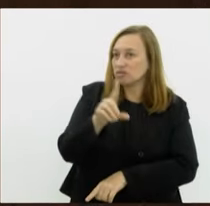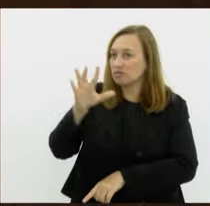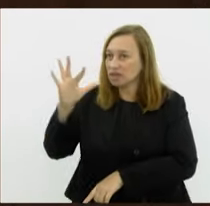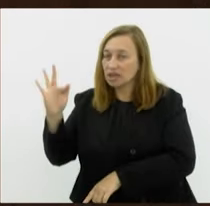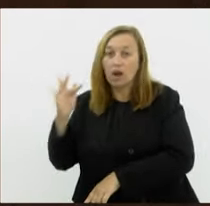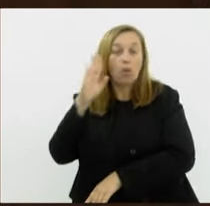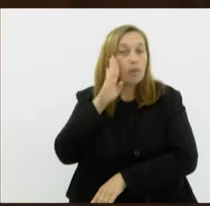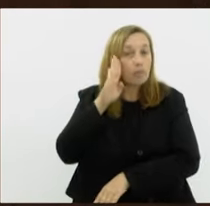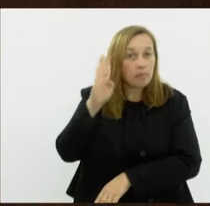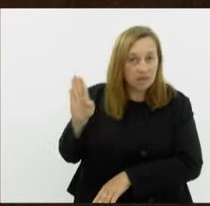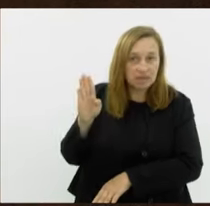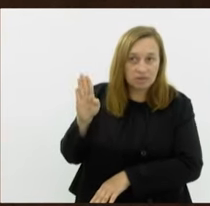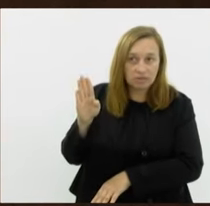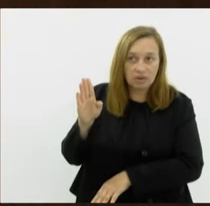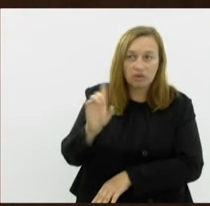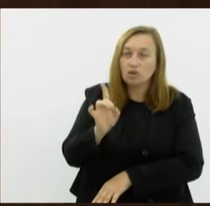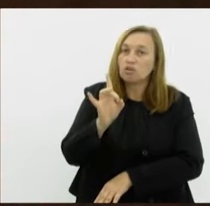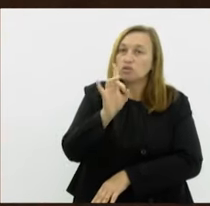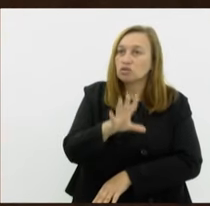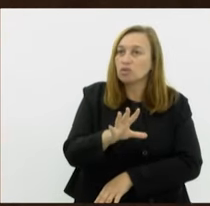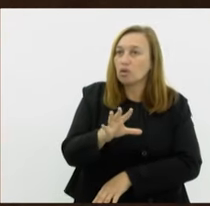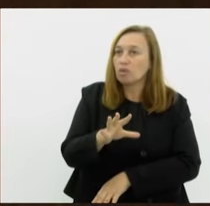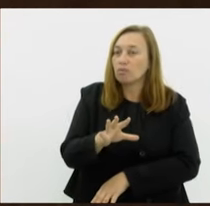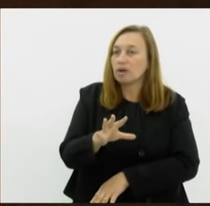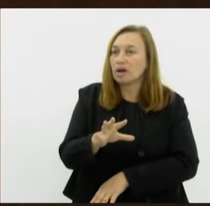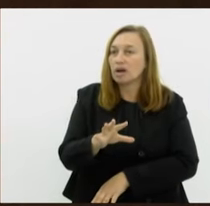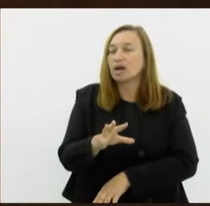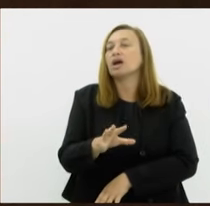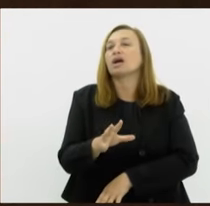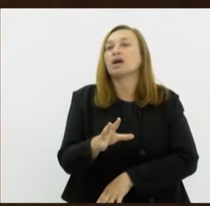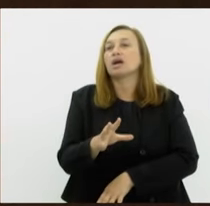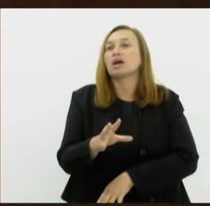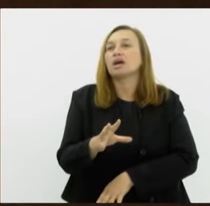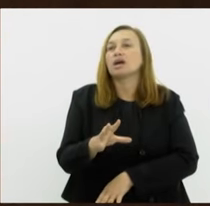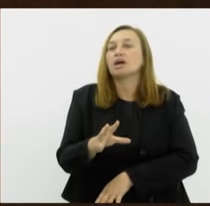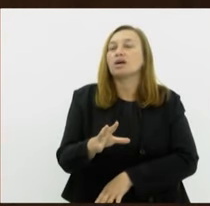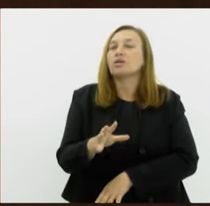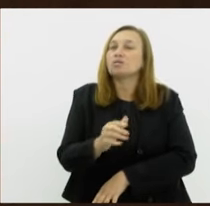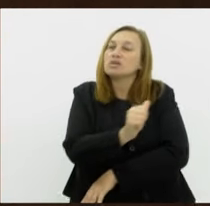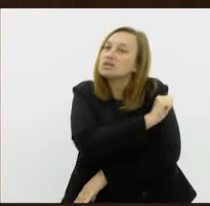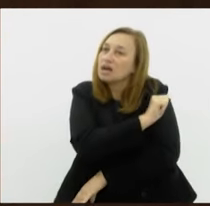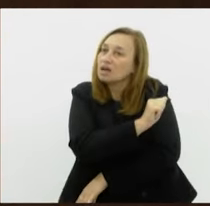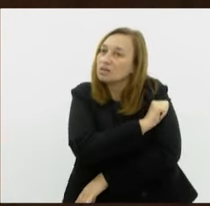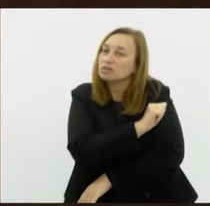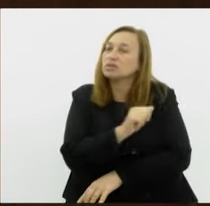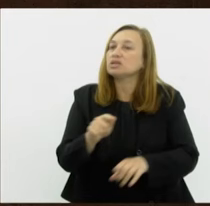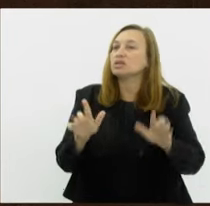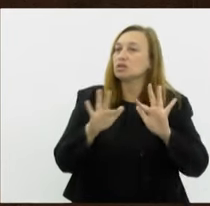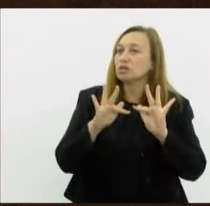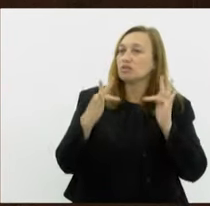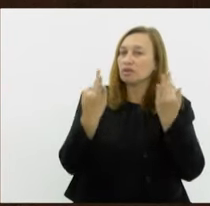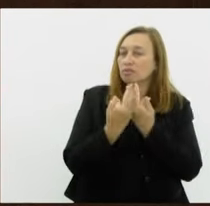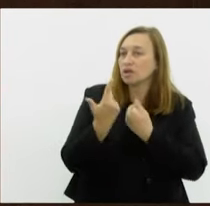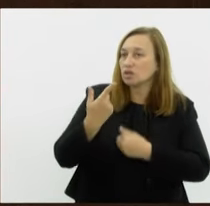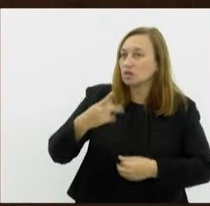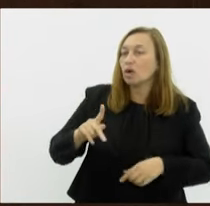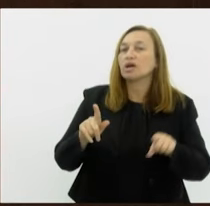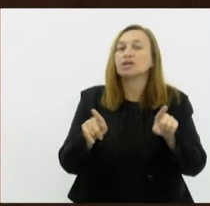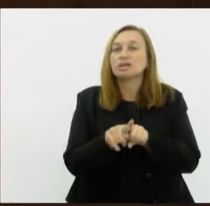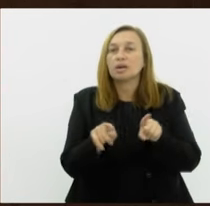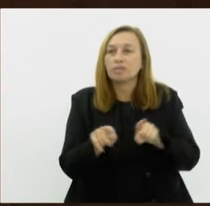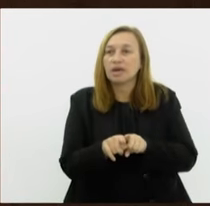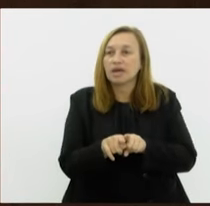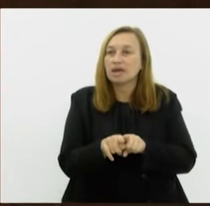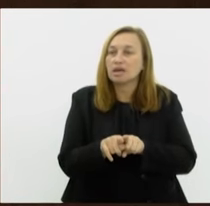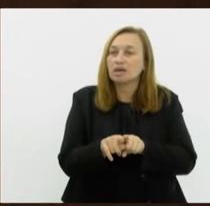É fundamental, não só para a autonomia dos nossos estudantes, como de suas famílias, mas também